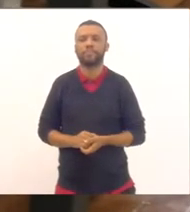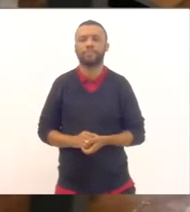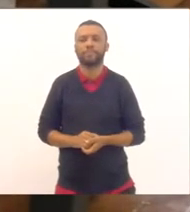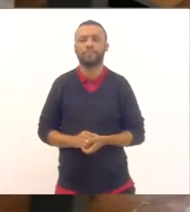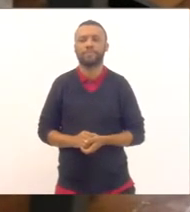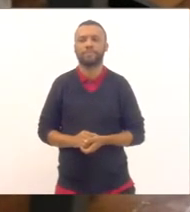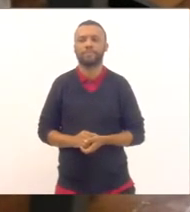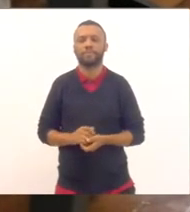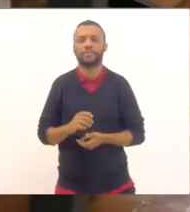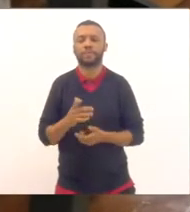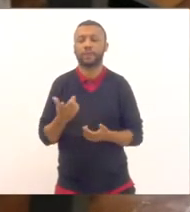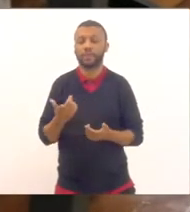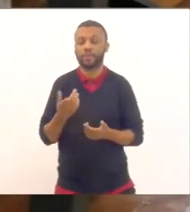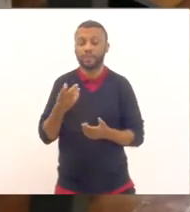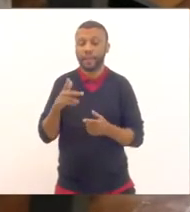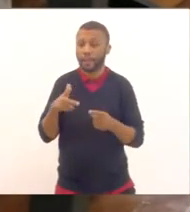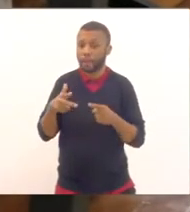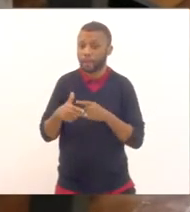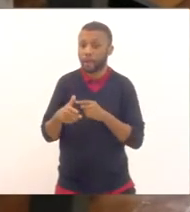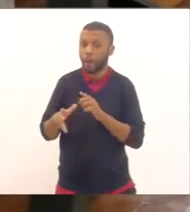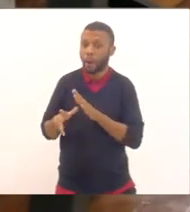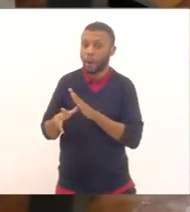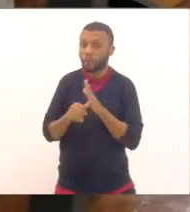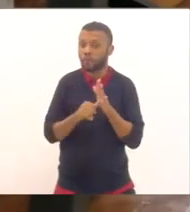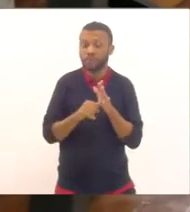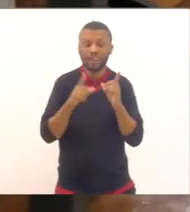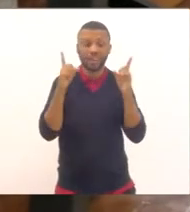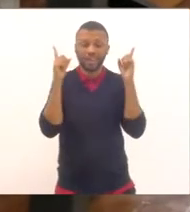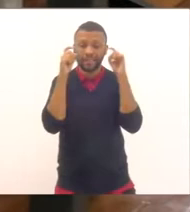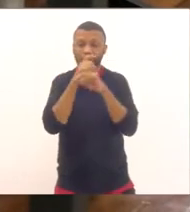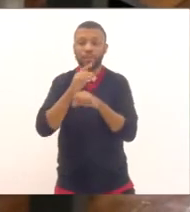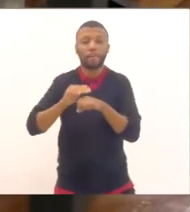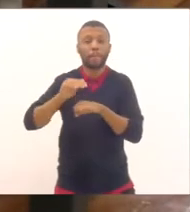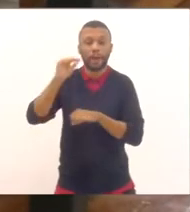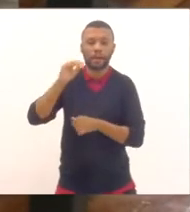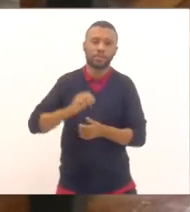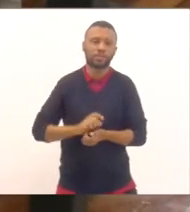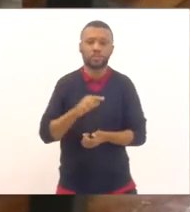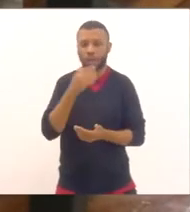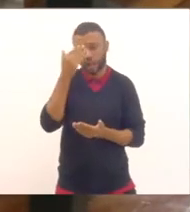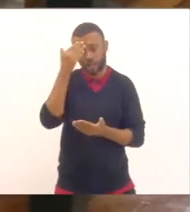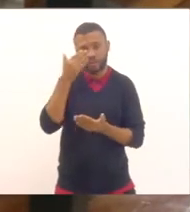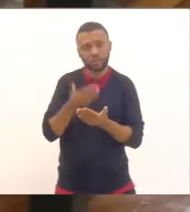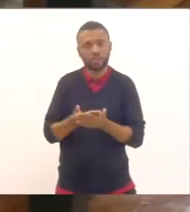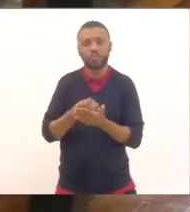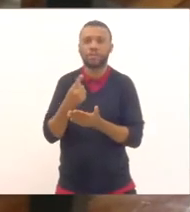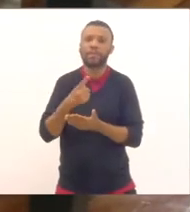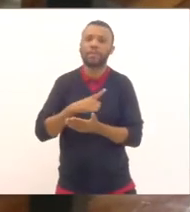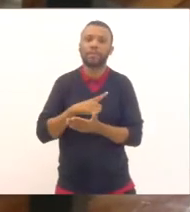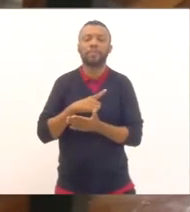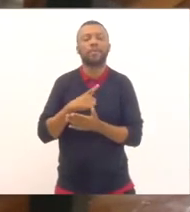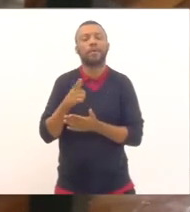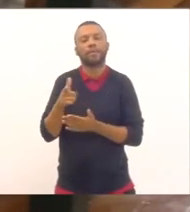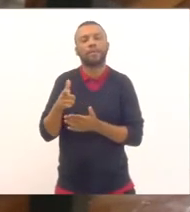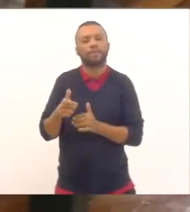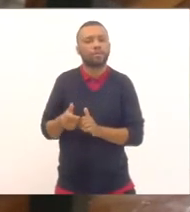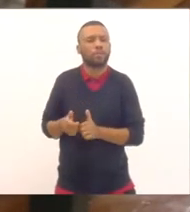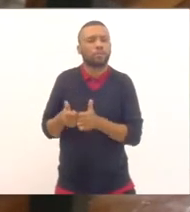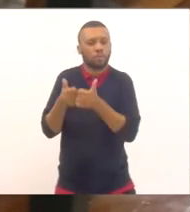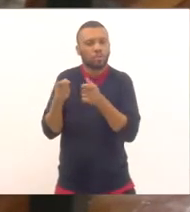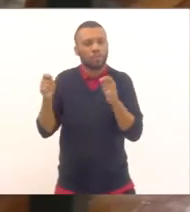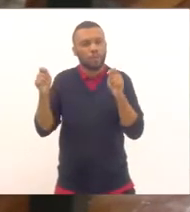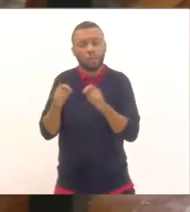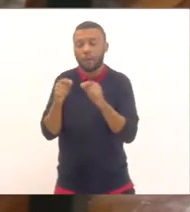proibir o furto é muito mais difícil a gente acredita que vai ter muito mais teremos muito mais efetividade